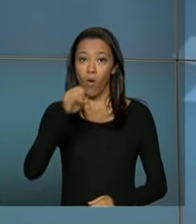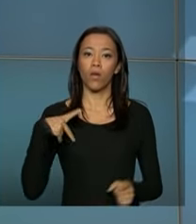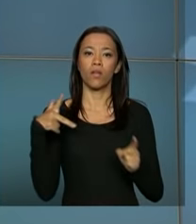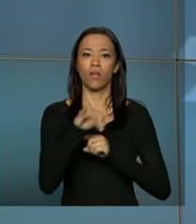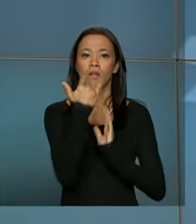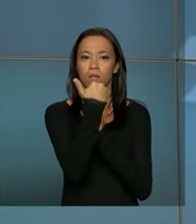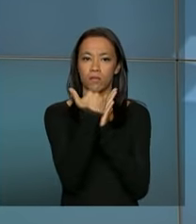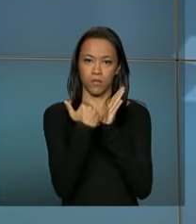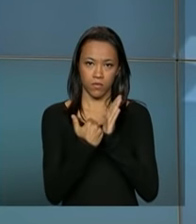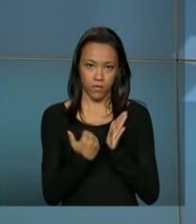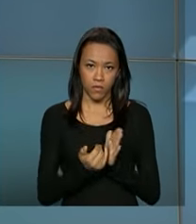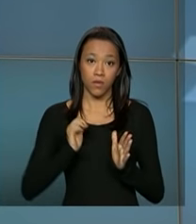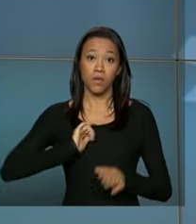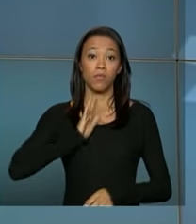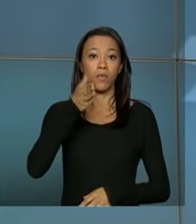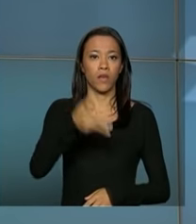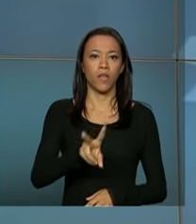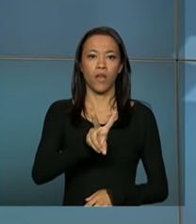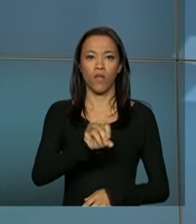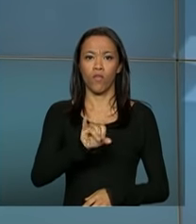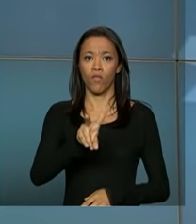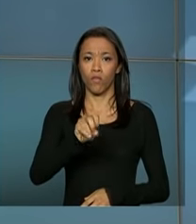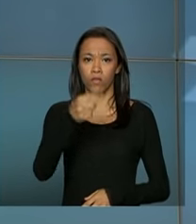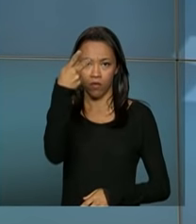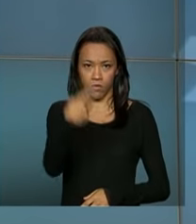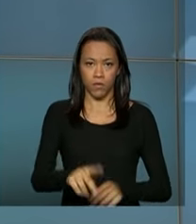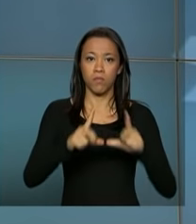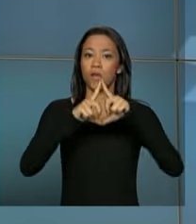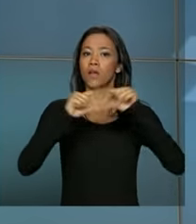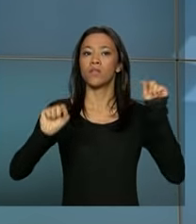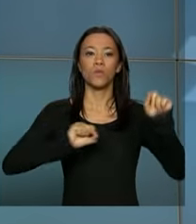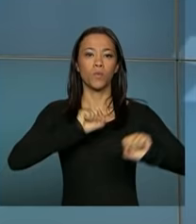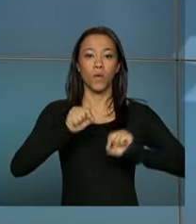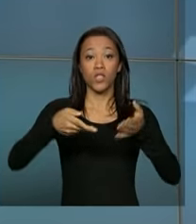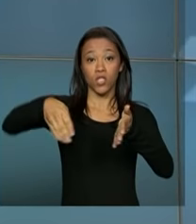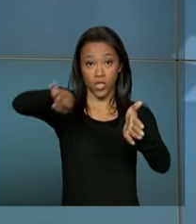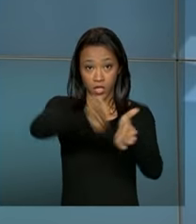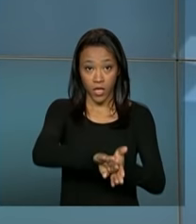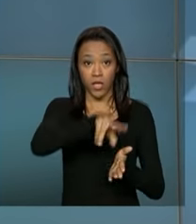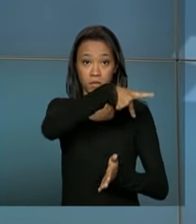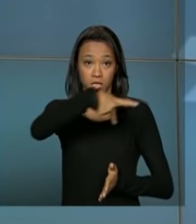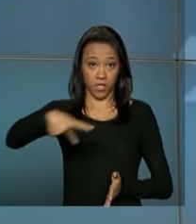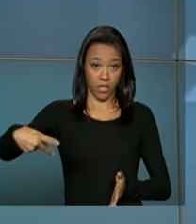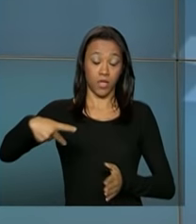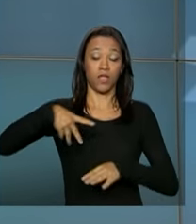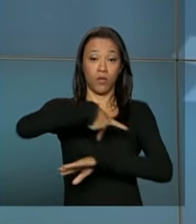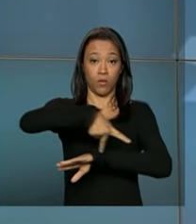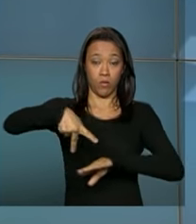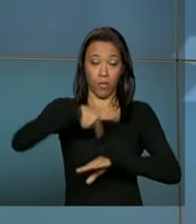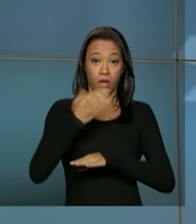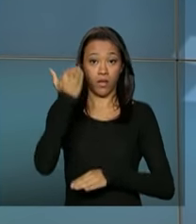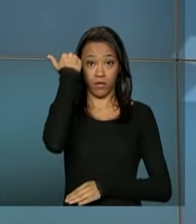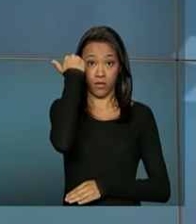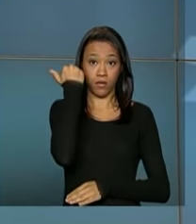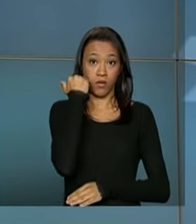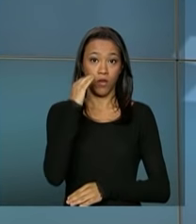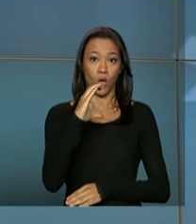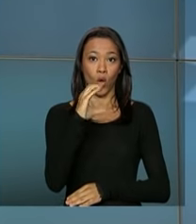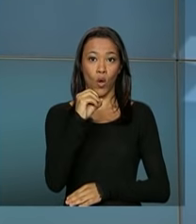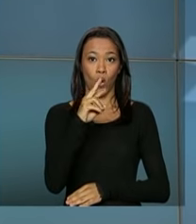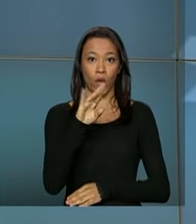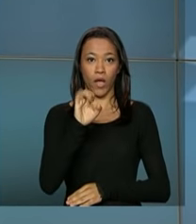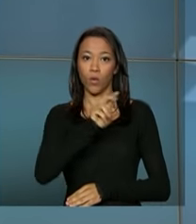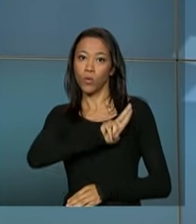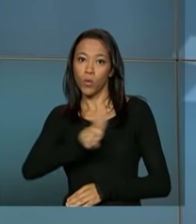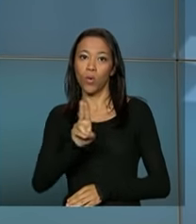Olá, interrompemos nossa programação para acompanhar ao vivo de Brasília a chegada da presidenta da República da Coreia, Park